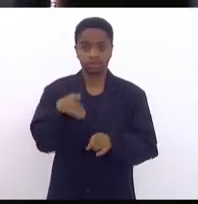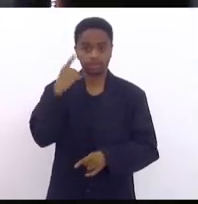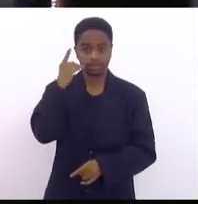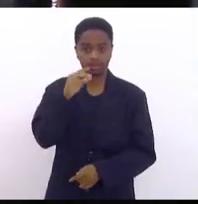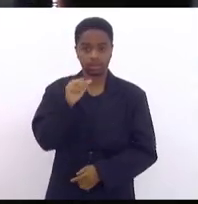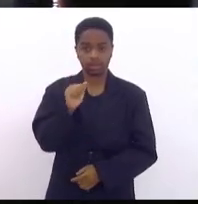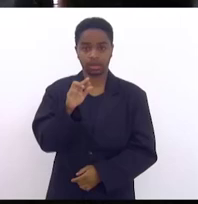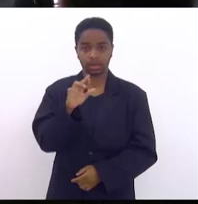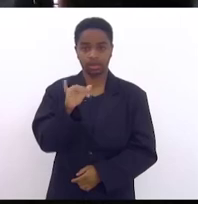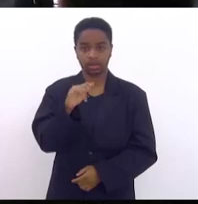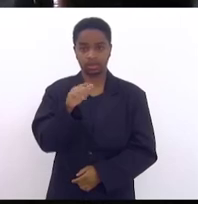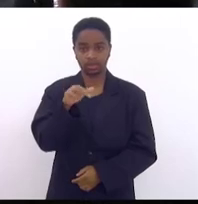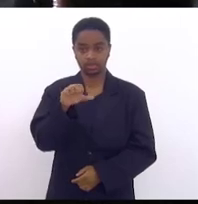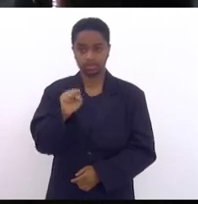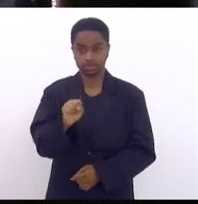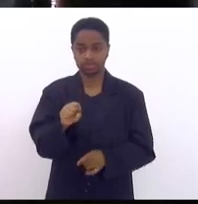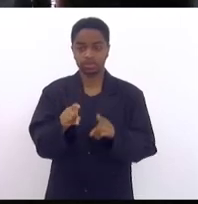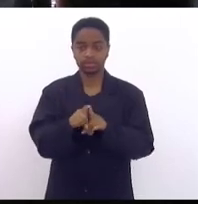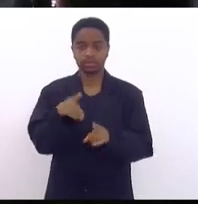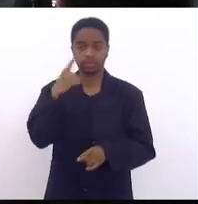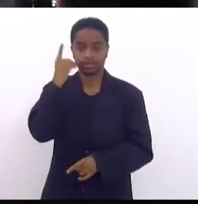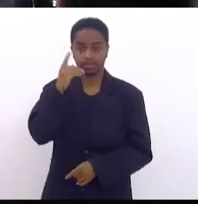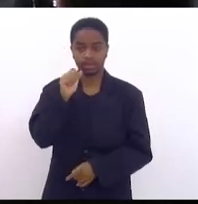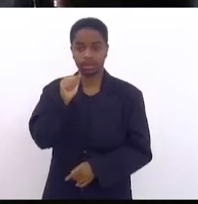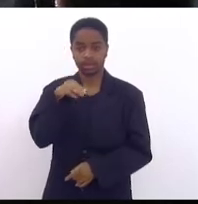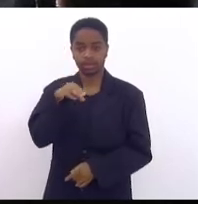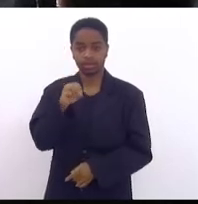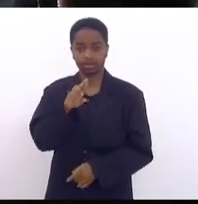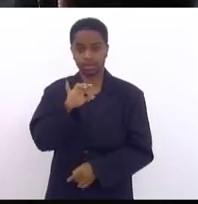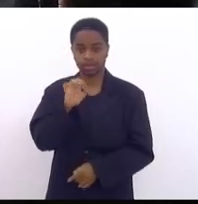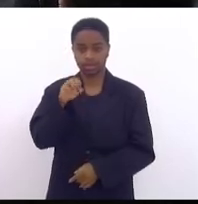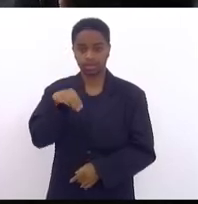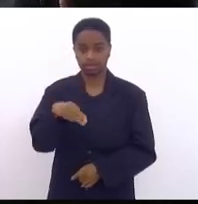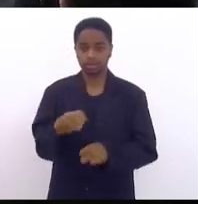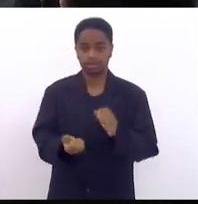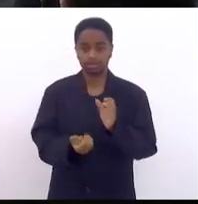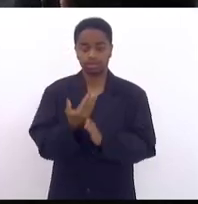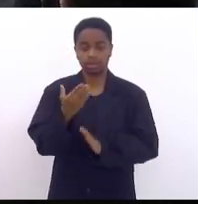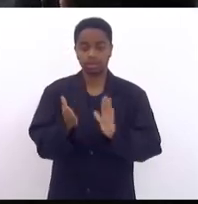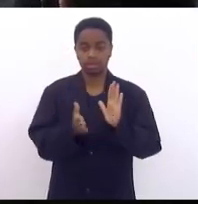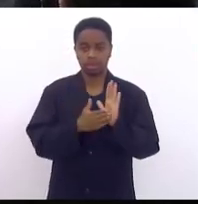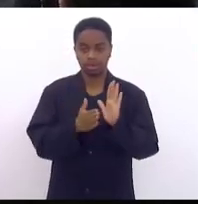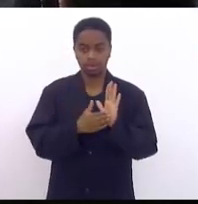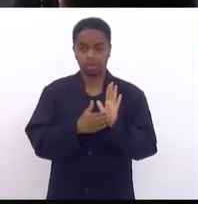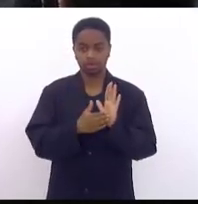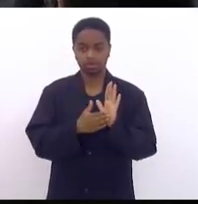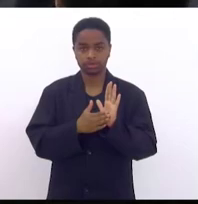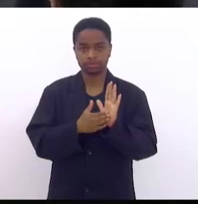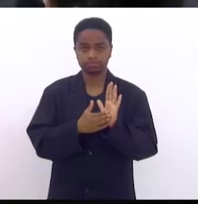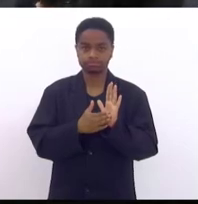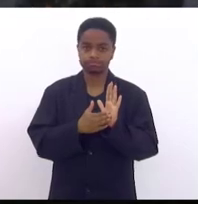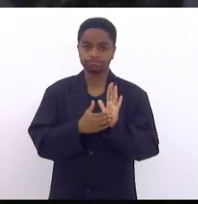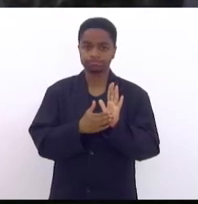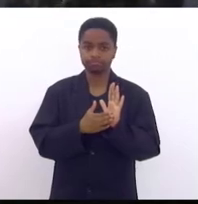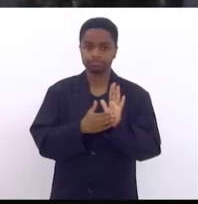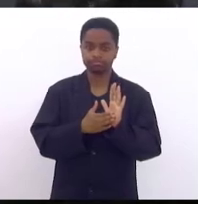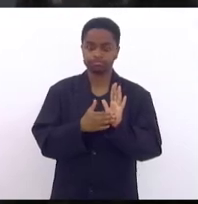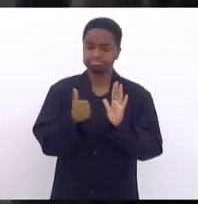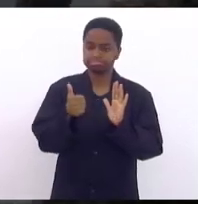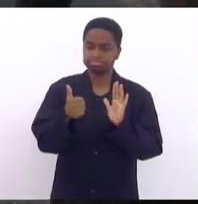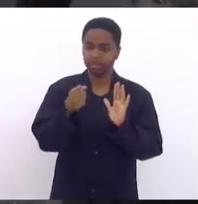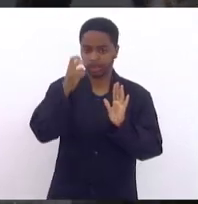Carlinhos do BNH e o deputado Rodrigo Amorim, que fez uma proposta extremamente